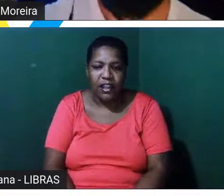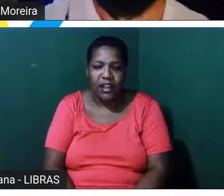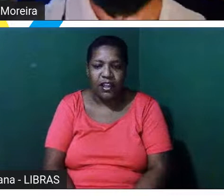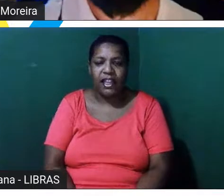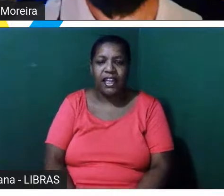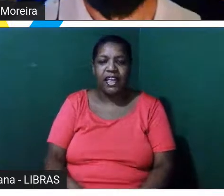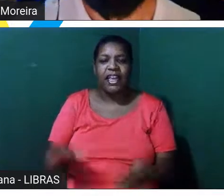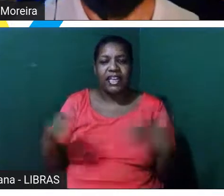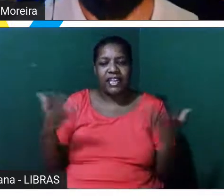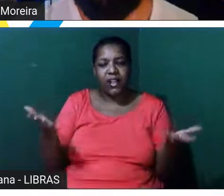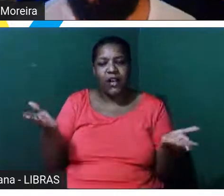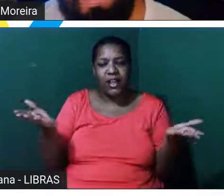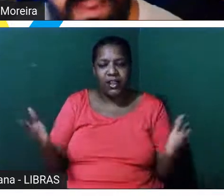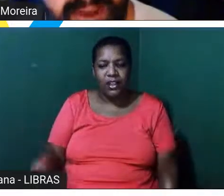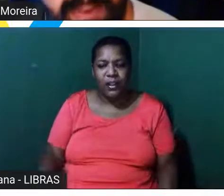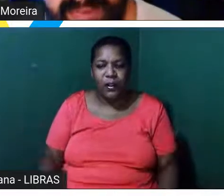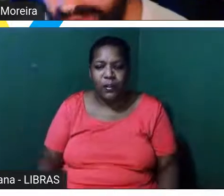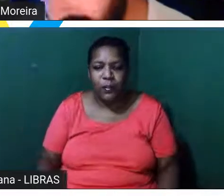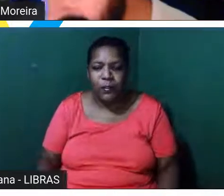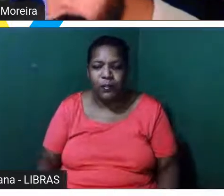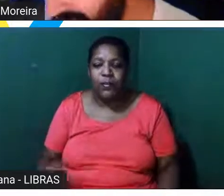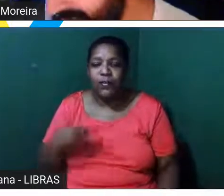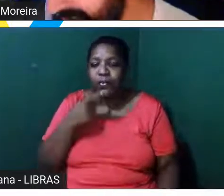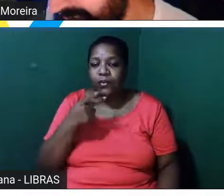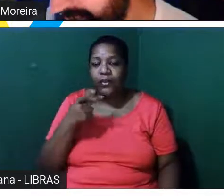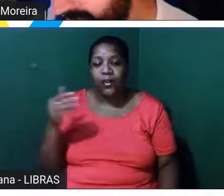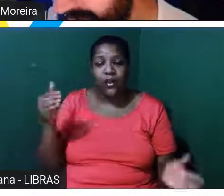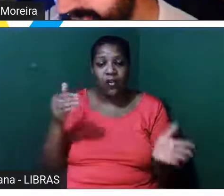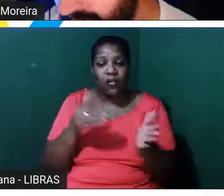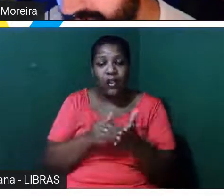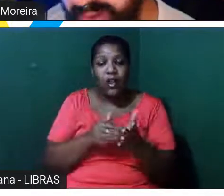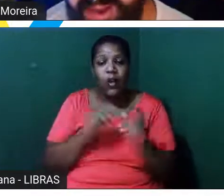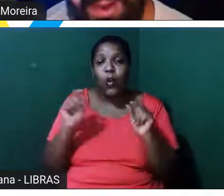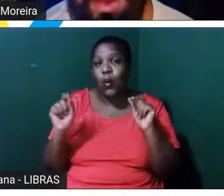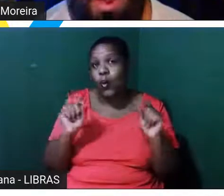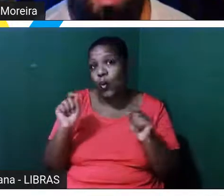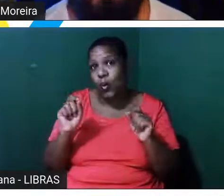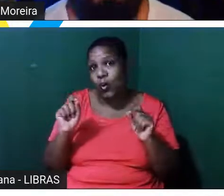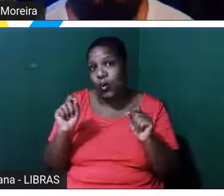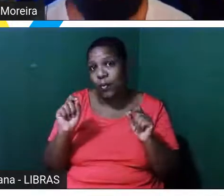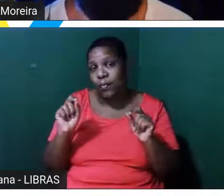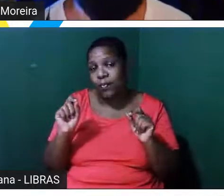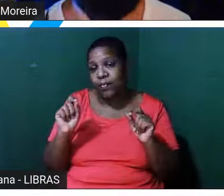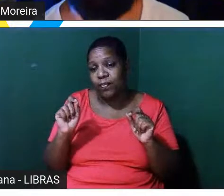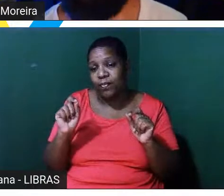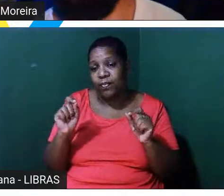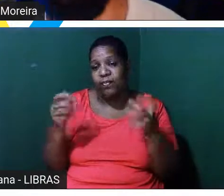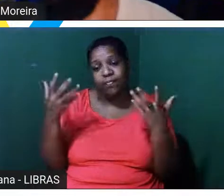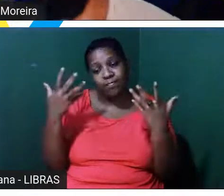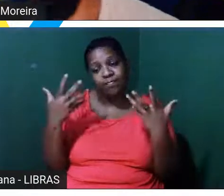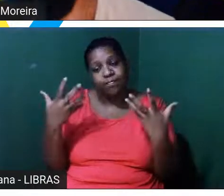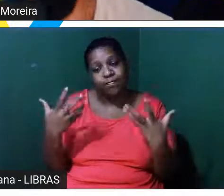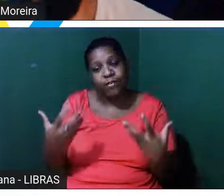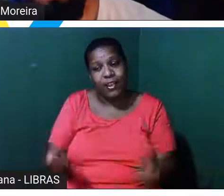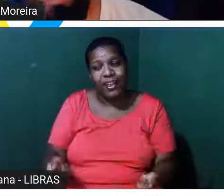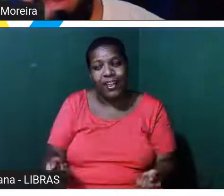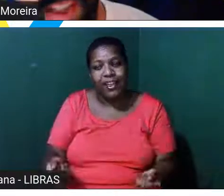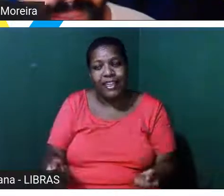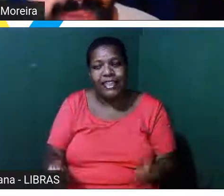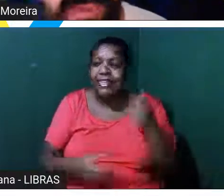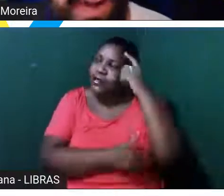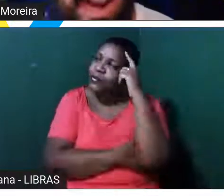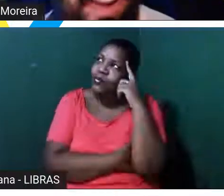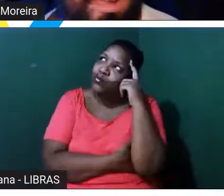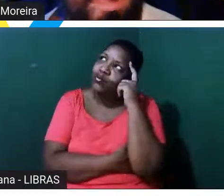é isso aí minhas palavras finais não se as seguintes vamos que que eu